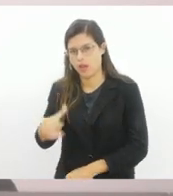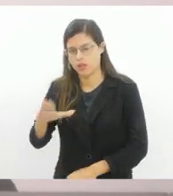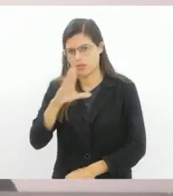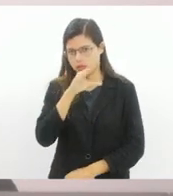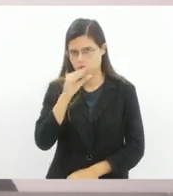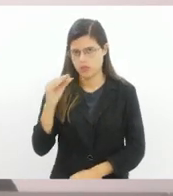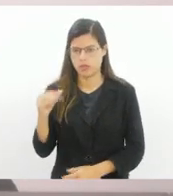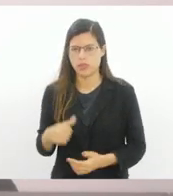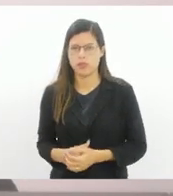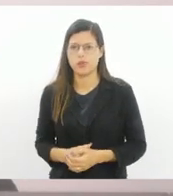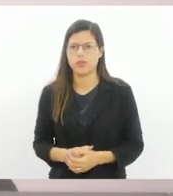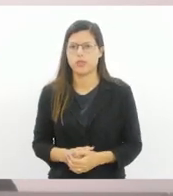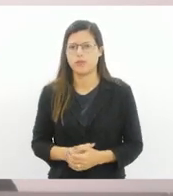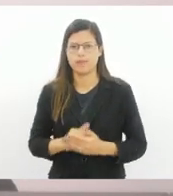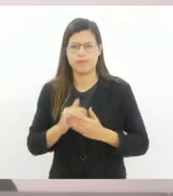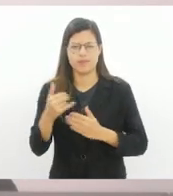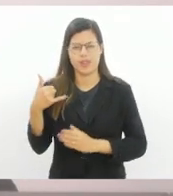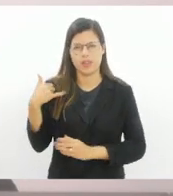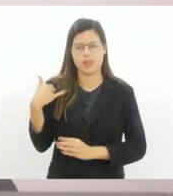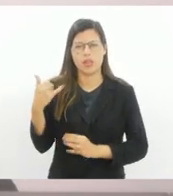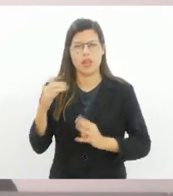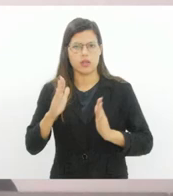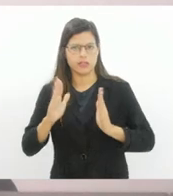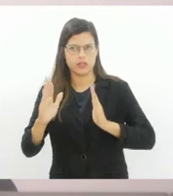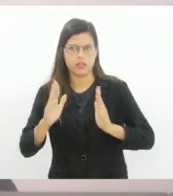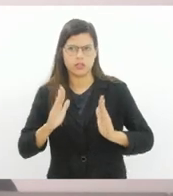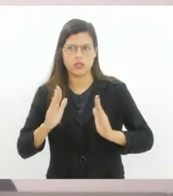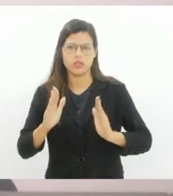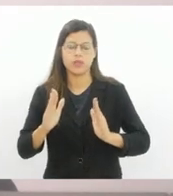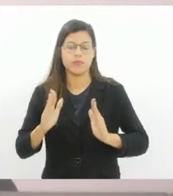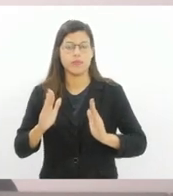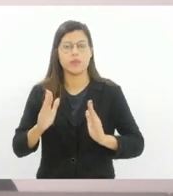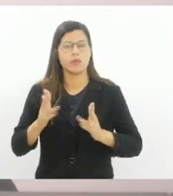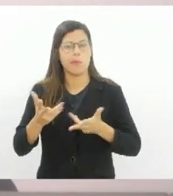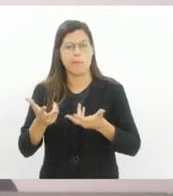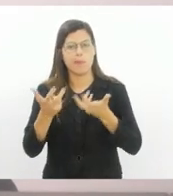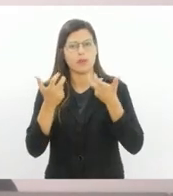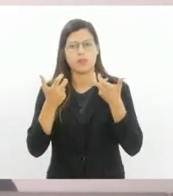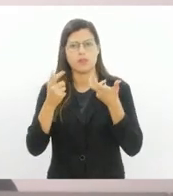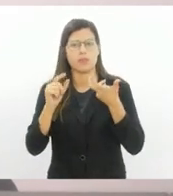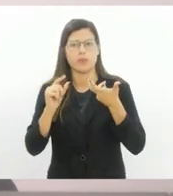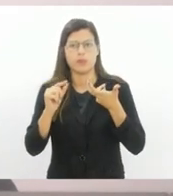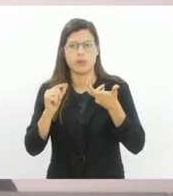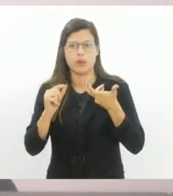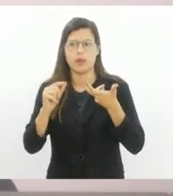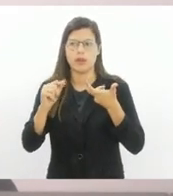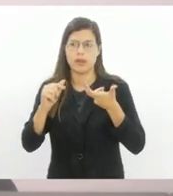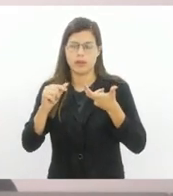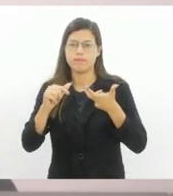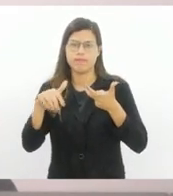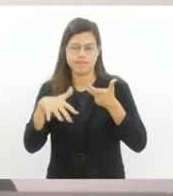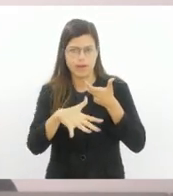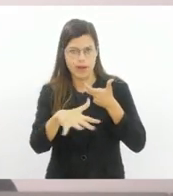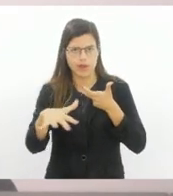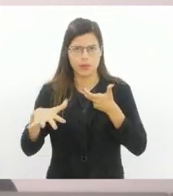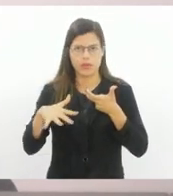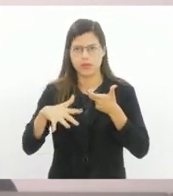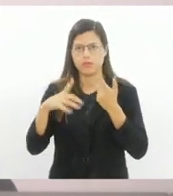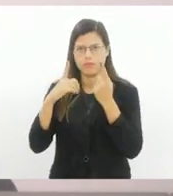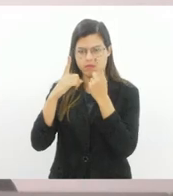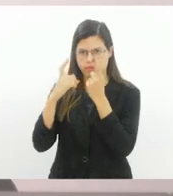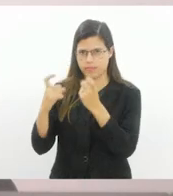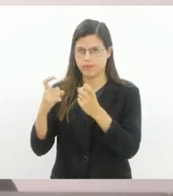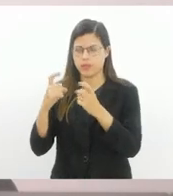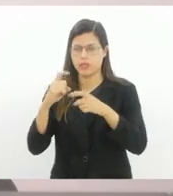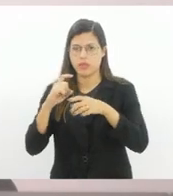Com relação à faixa etária e sexo, a gente observou a predominância dos casos de violência